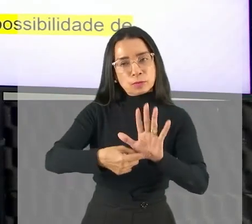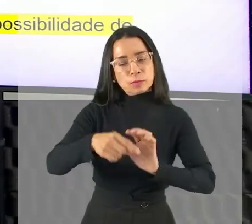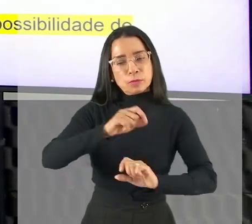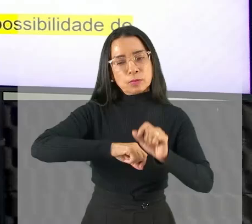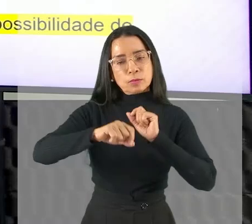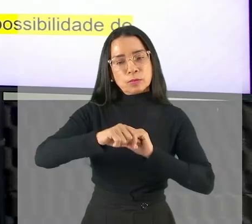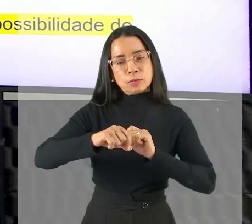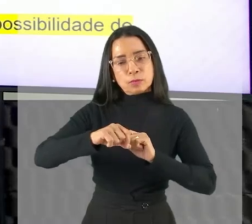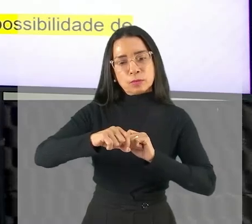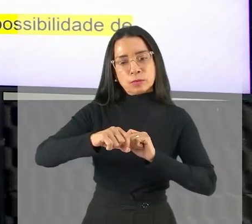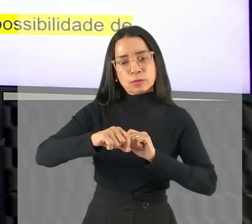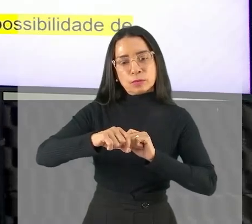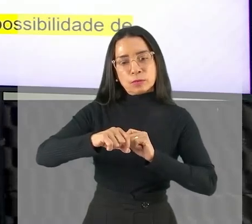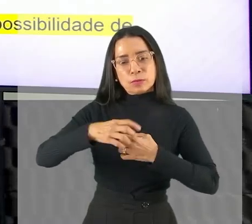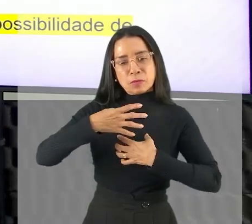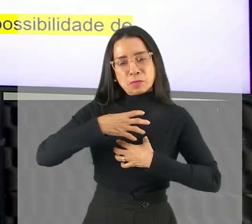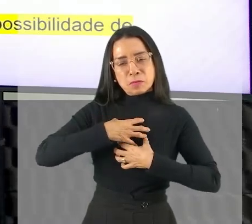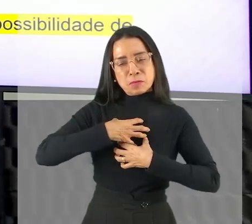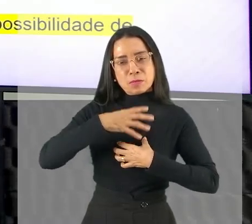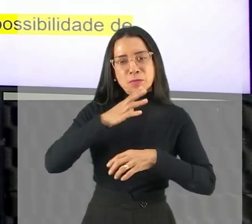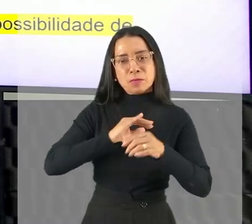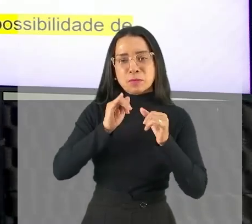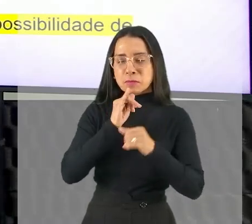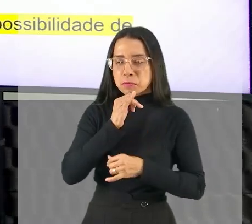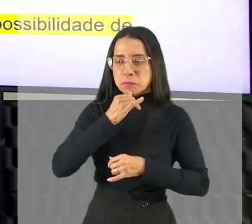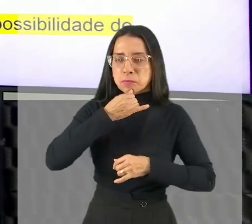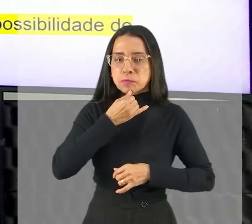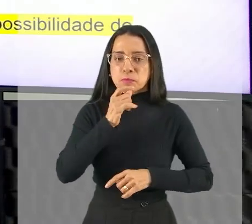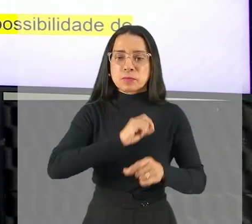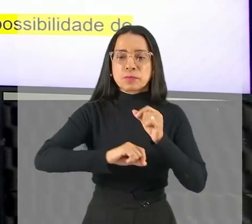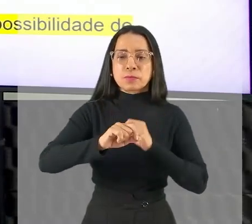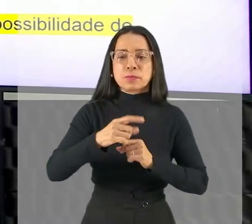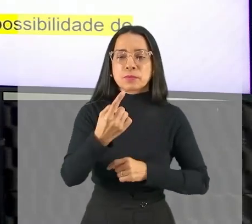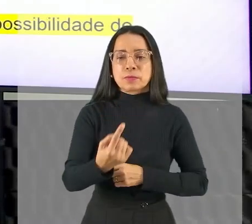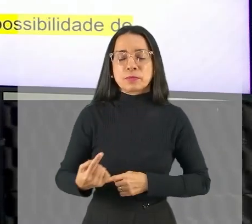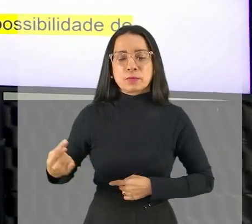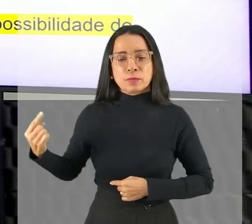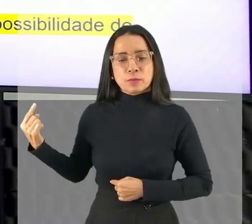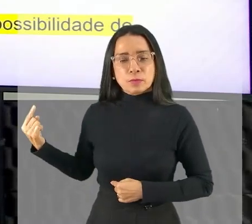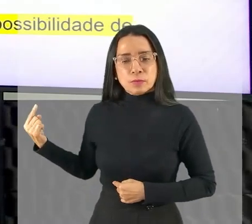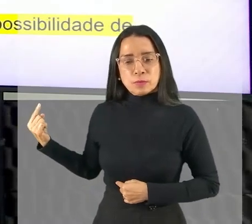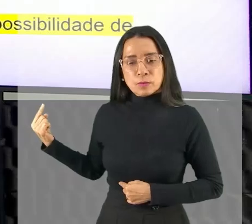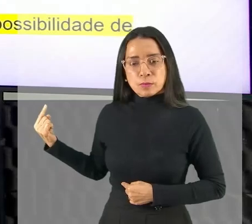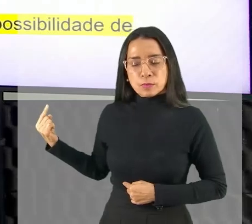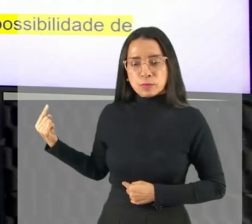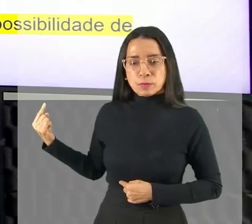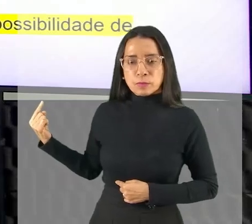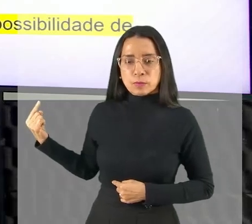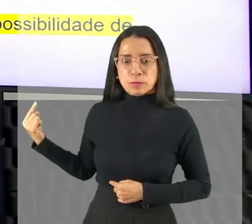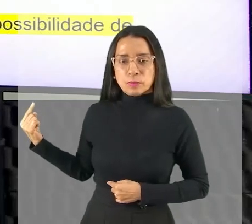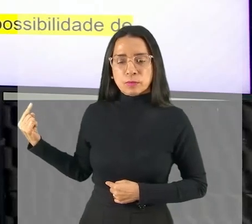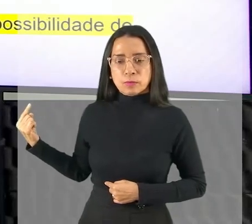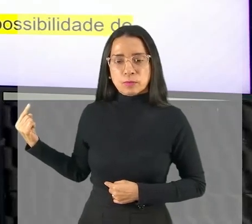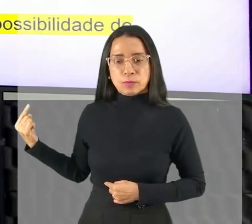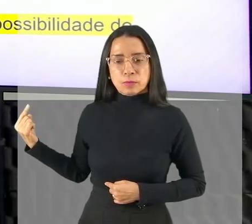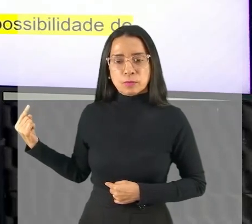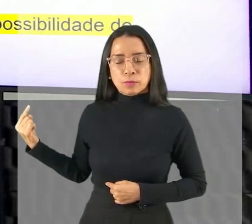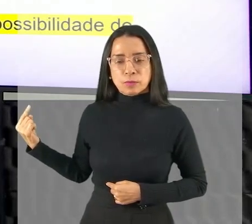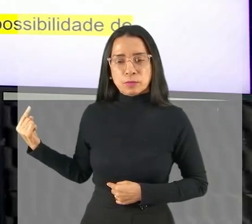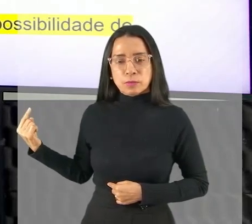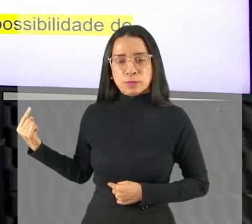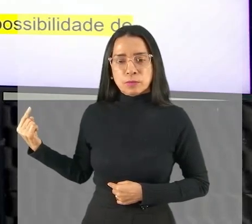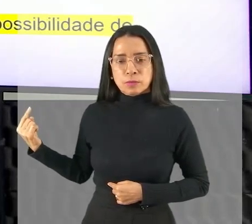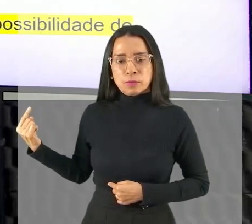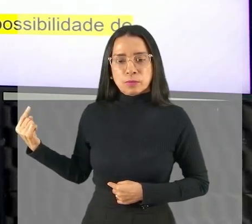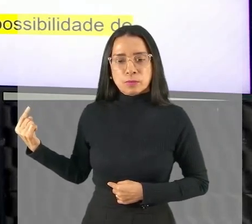dessa melancolia, né, que é muito forte desse autor. A melancolia que frustra a possibilidade de reação diante da perda, né? Então a